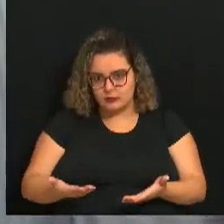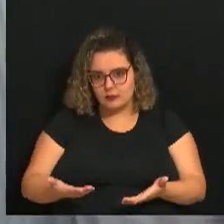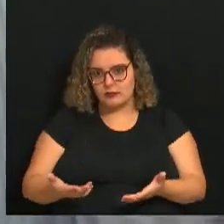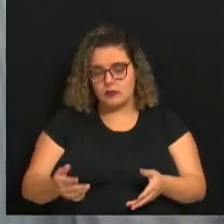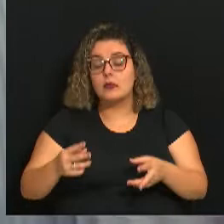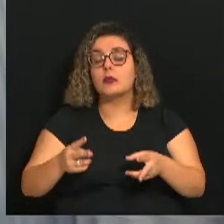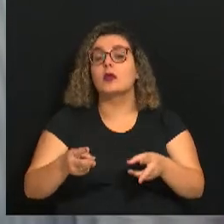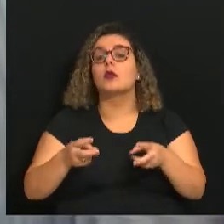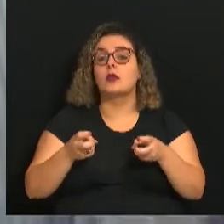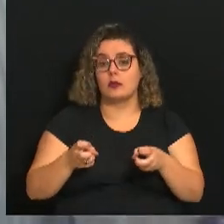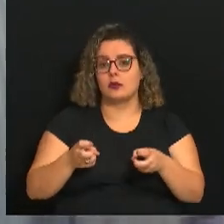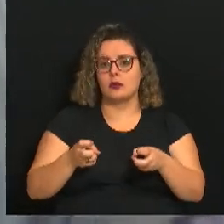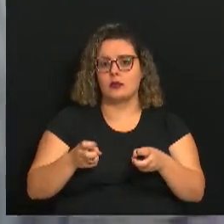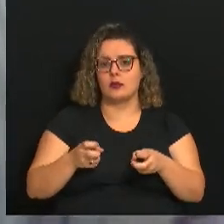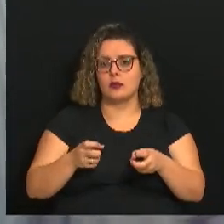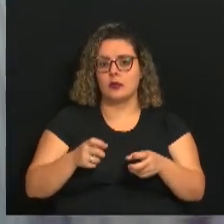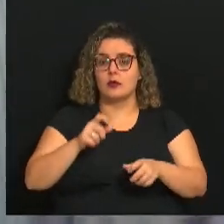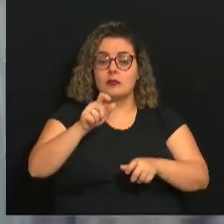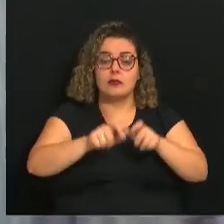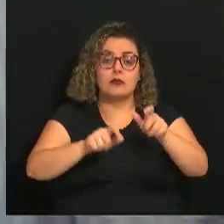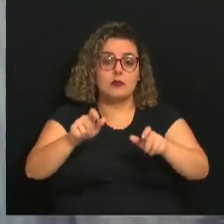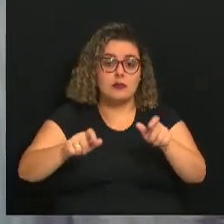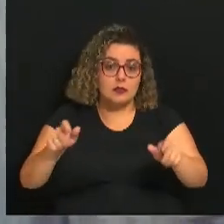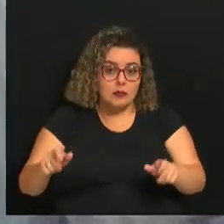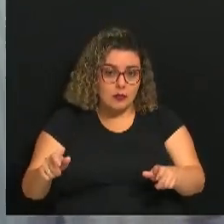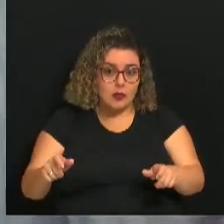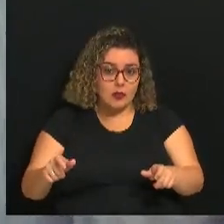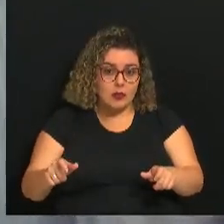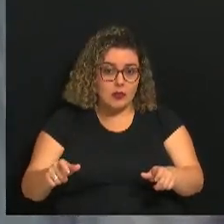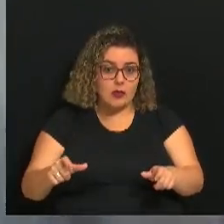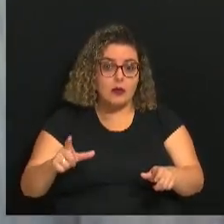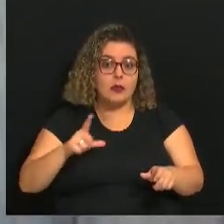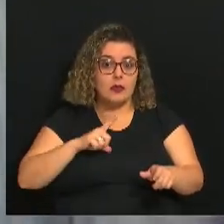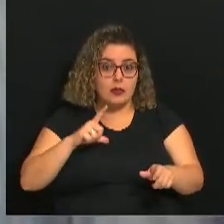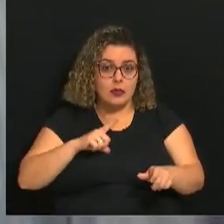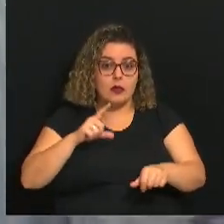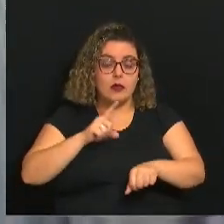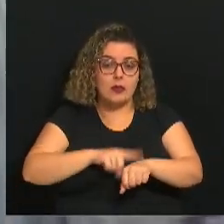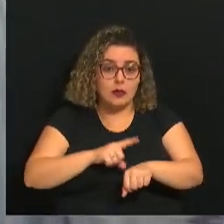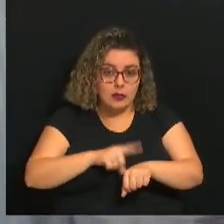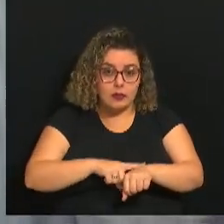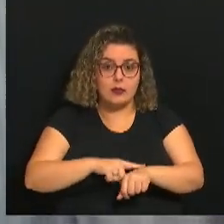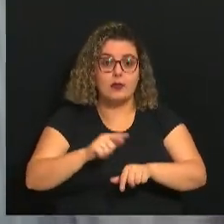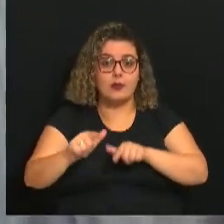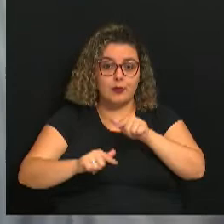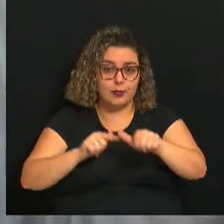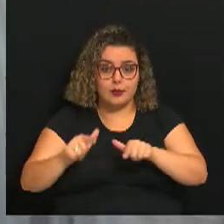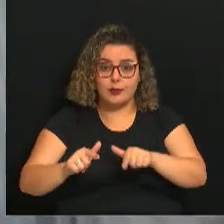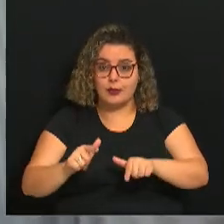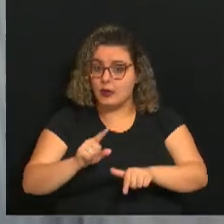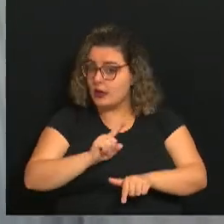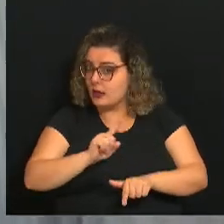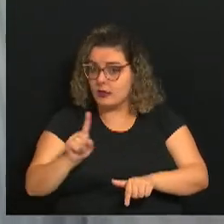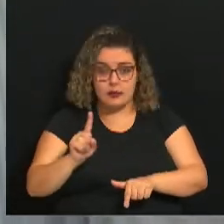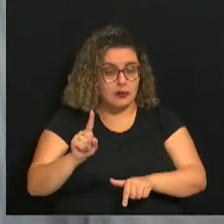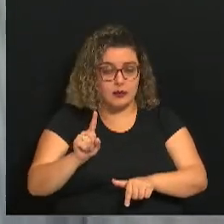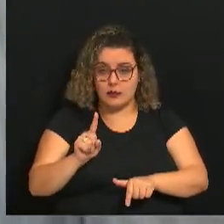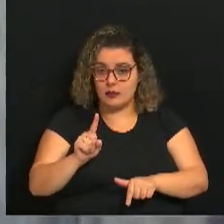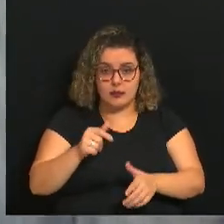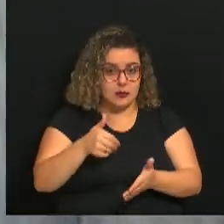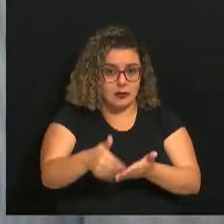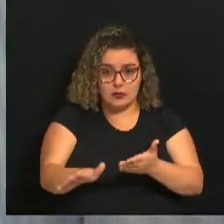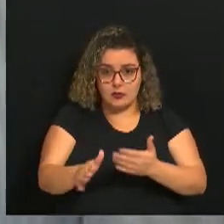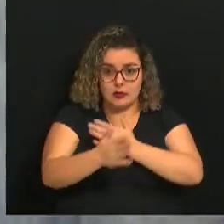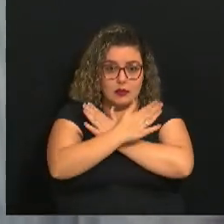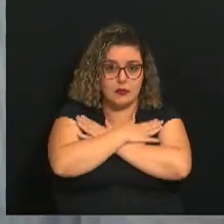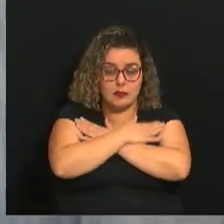visto são pessoas que têm vínculo de trabalho, que, em tese, não estão desempregadas, mas que